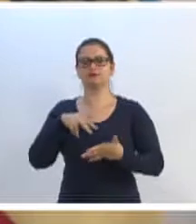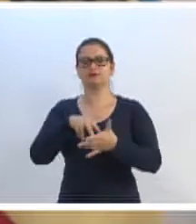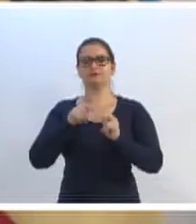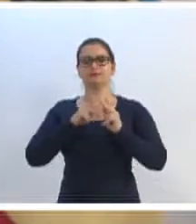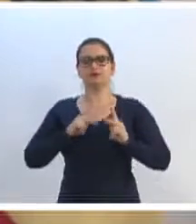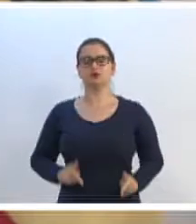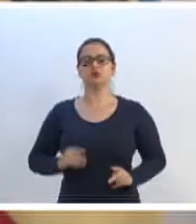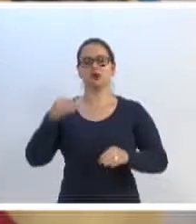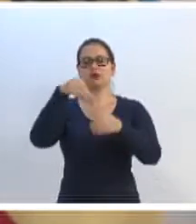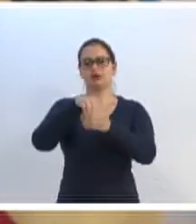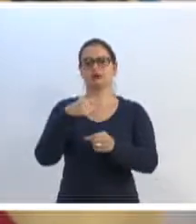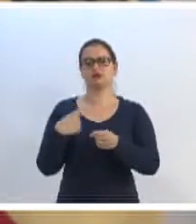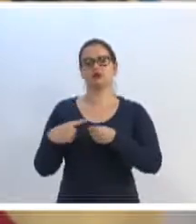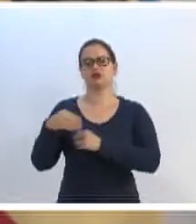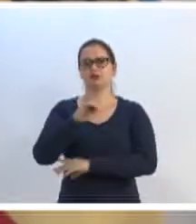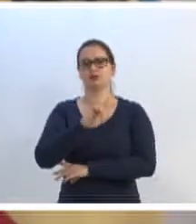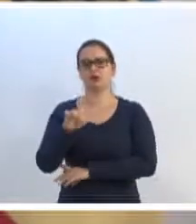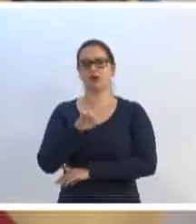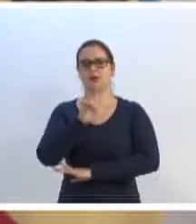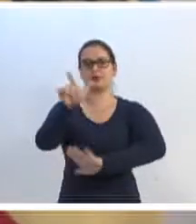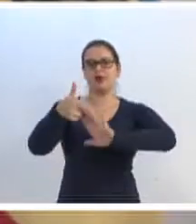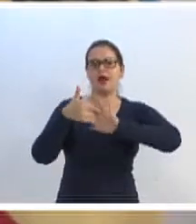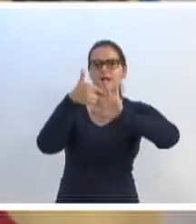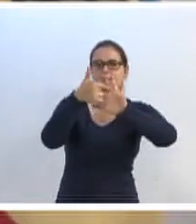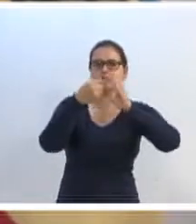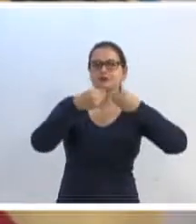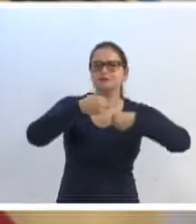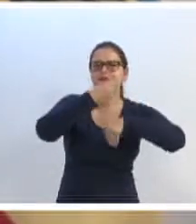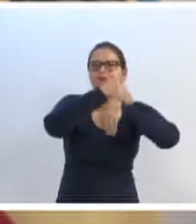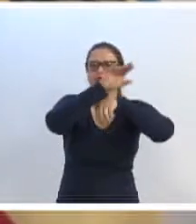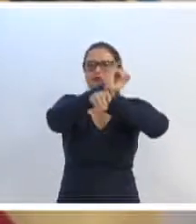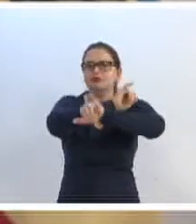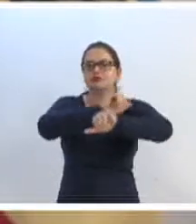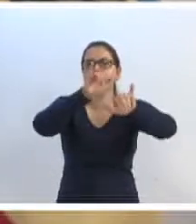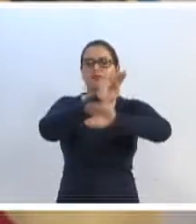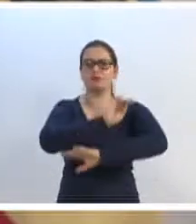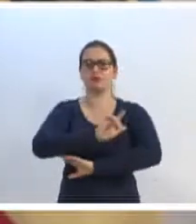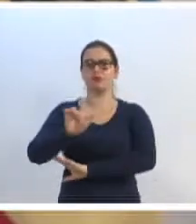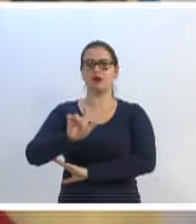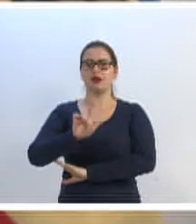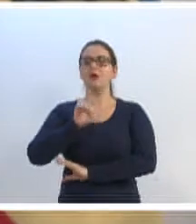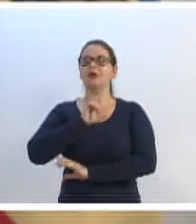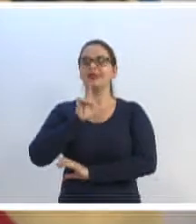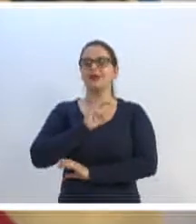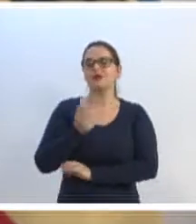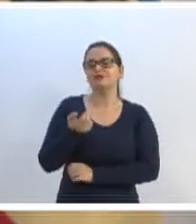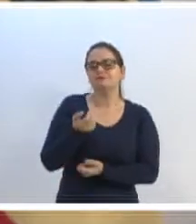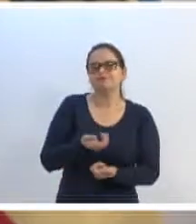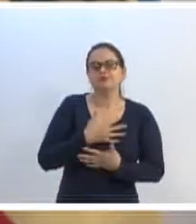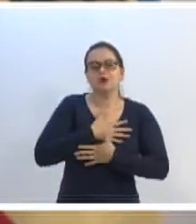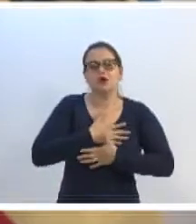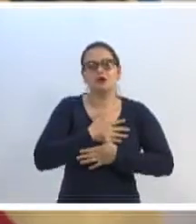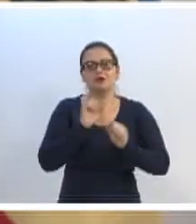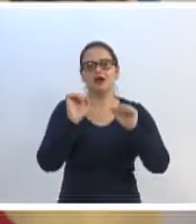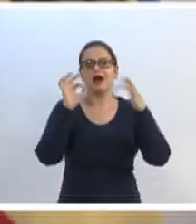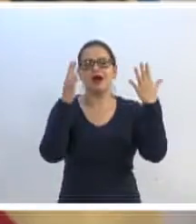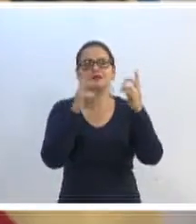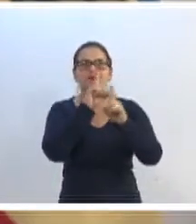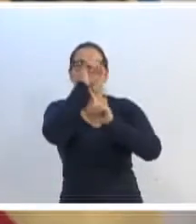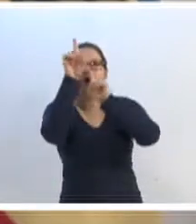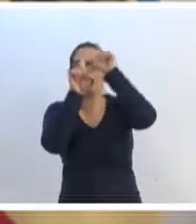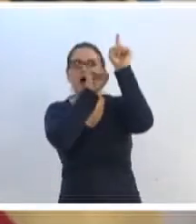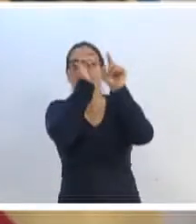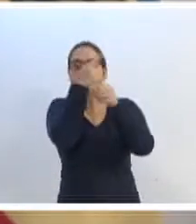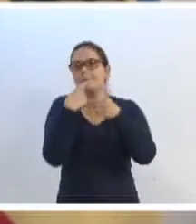nossa cidade. A imagem que a gente quer levar de Blumenau é sempre de uma cidade que cultua o trabalho, que cultua a festividade, que é criativa, uma